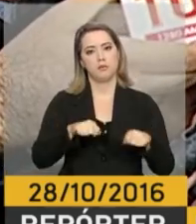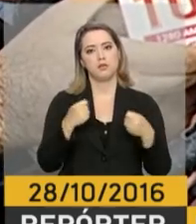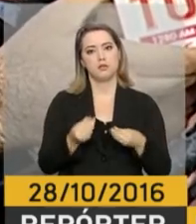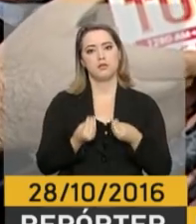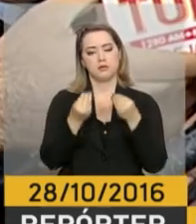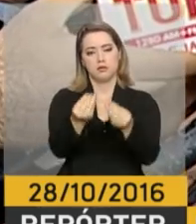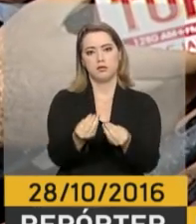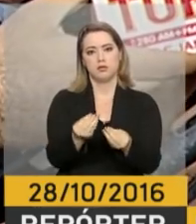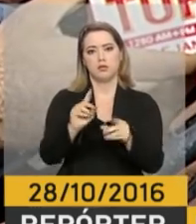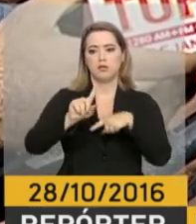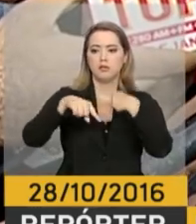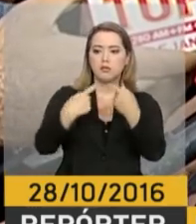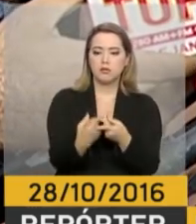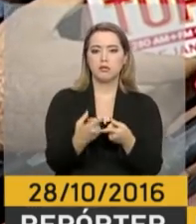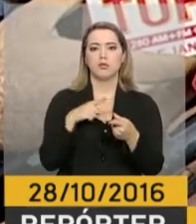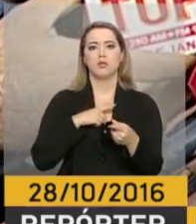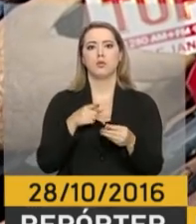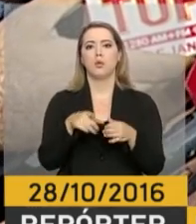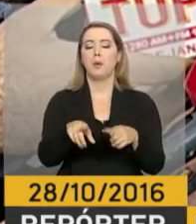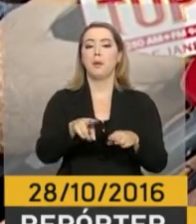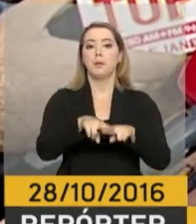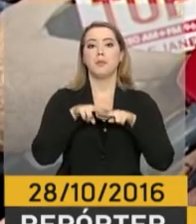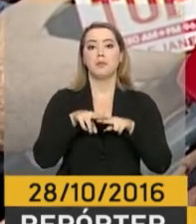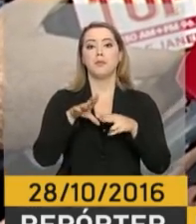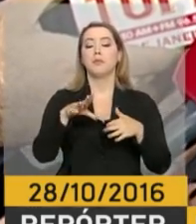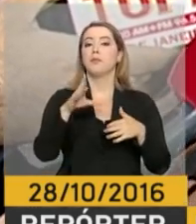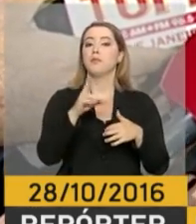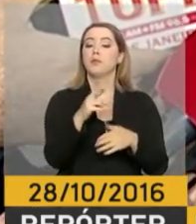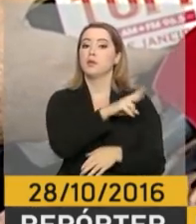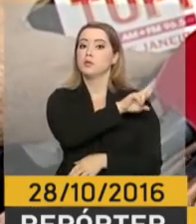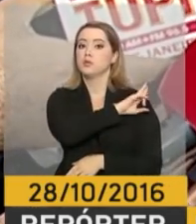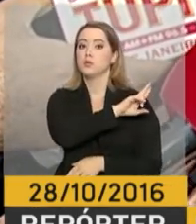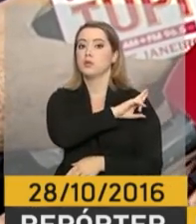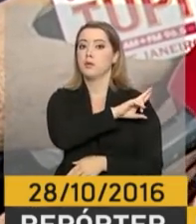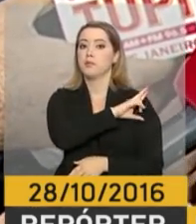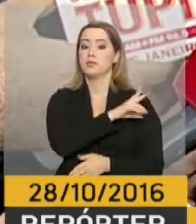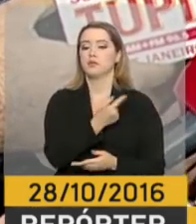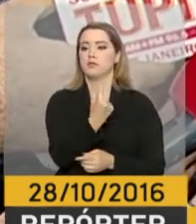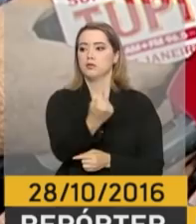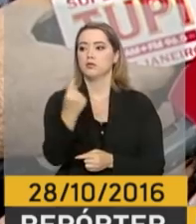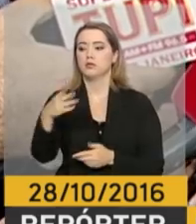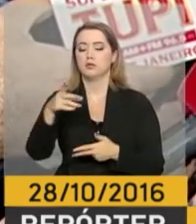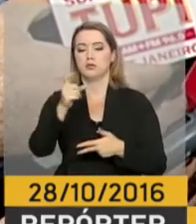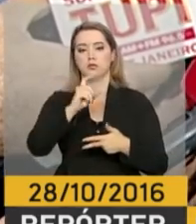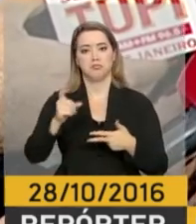dado daqui para frente pelos quando representantes dos poderes. Lançado, olha,